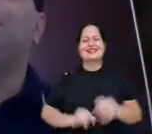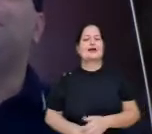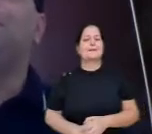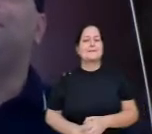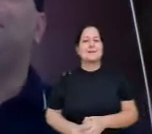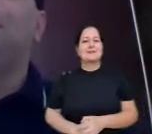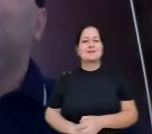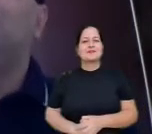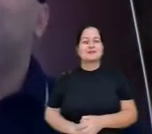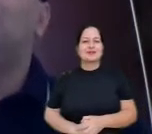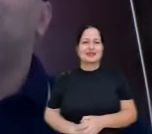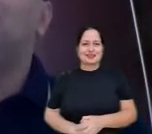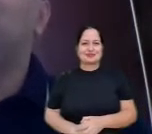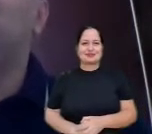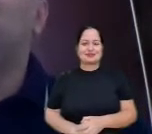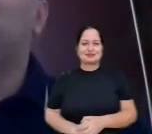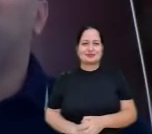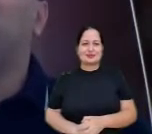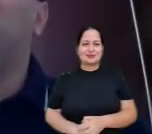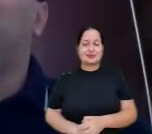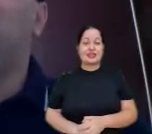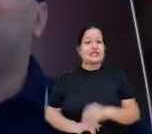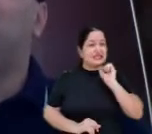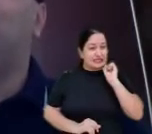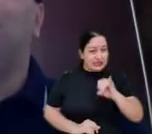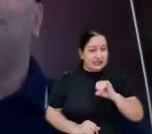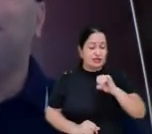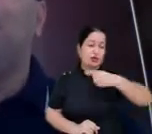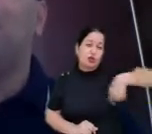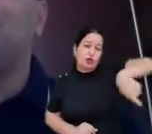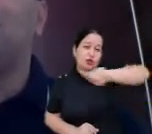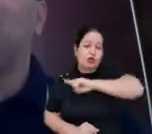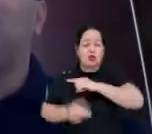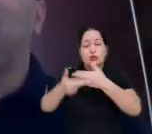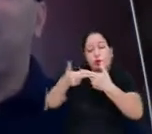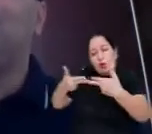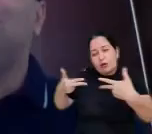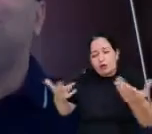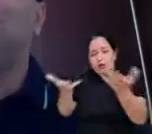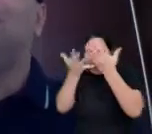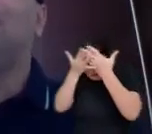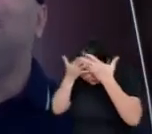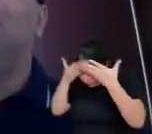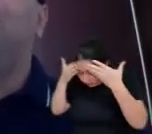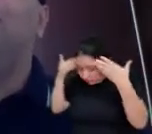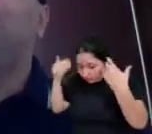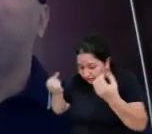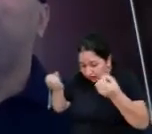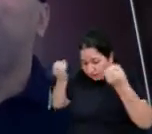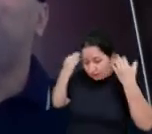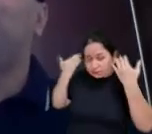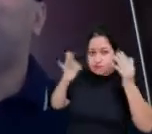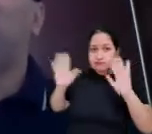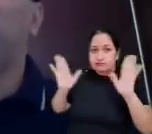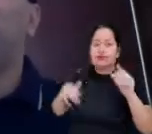diz o seguinte: se nos esquecermos de nosso lema básico, minha casa é casa de oração, poderemos muito